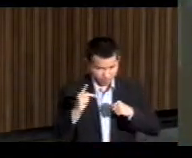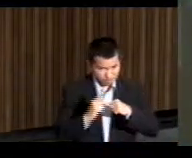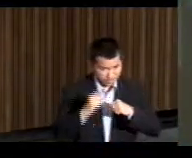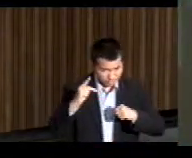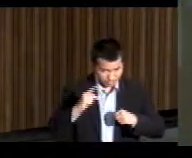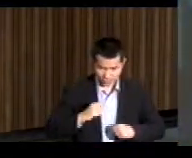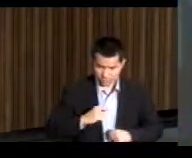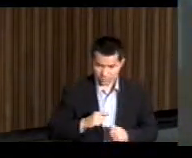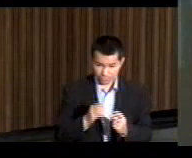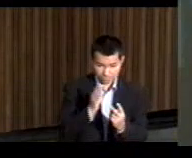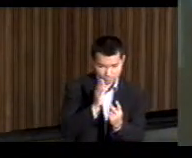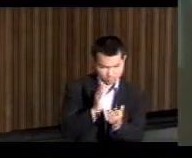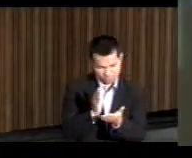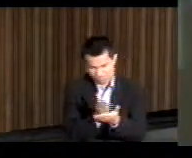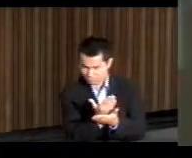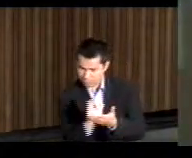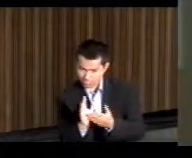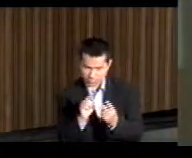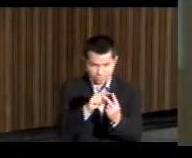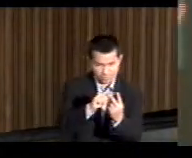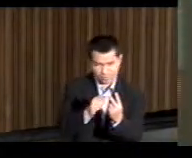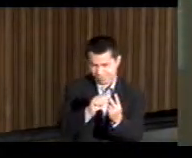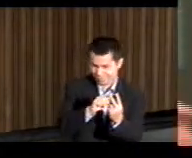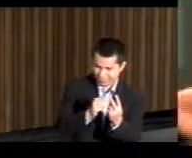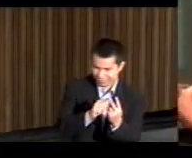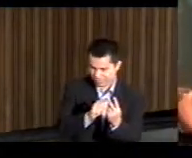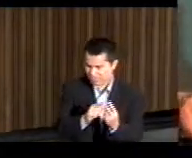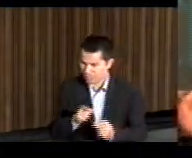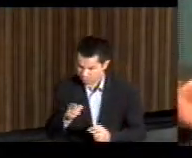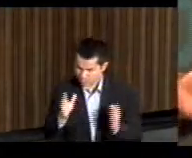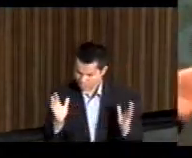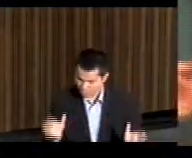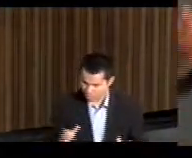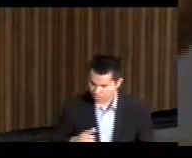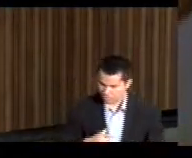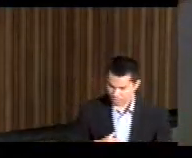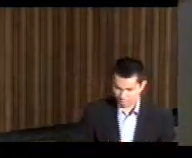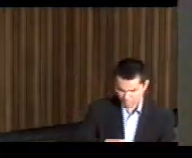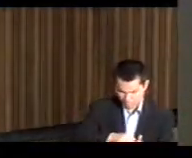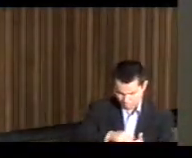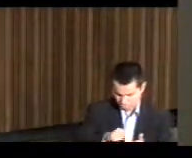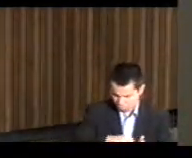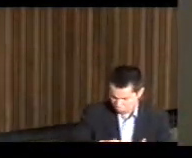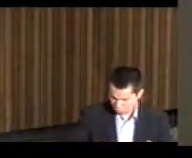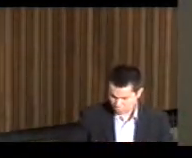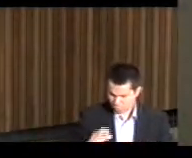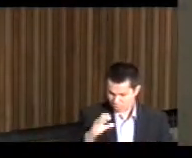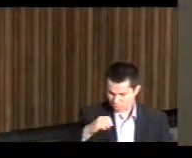ou aliança detalhada. Você já assinou um contrato? Quem aqui já assinou um